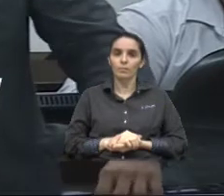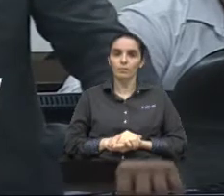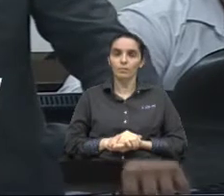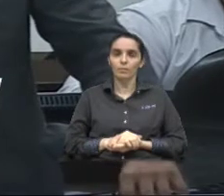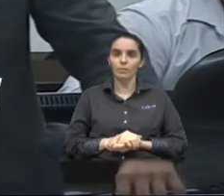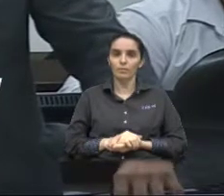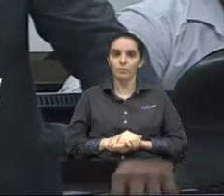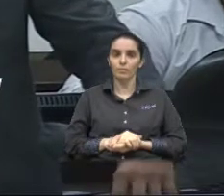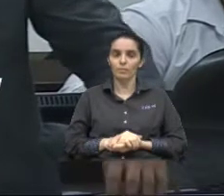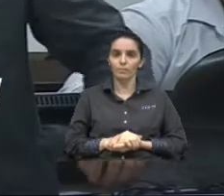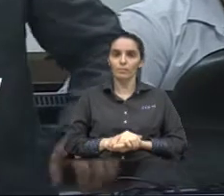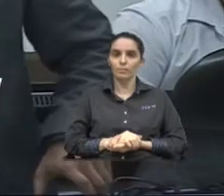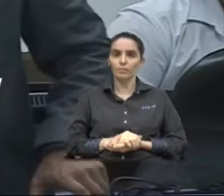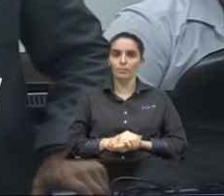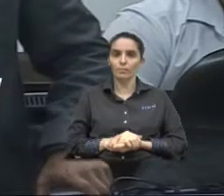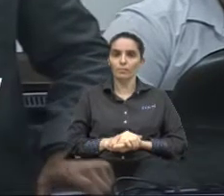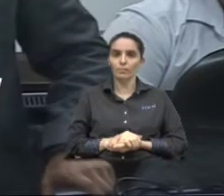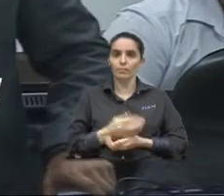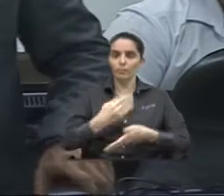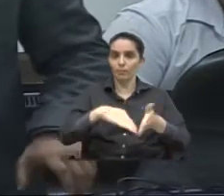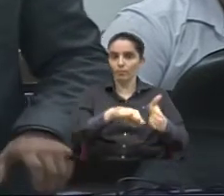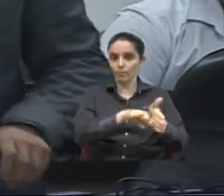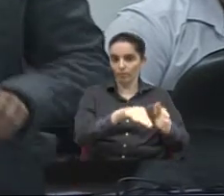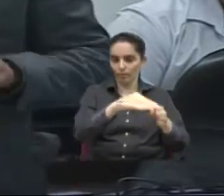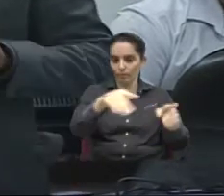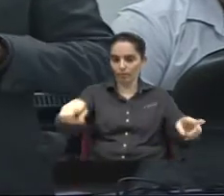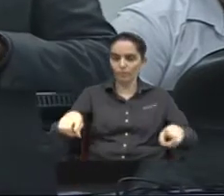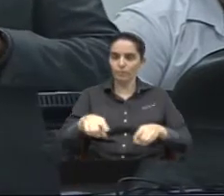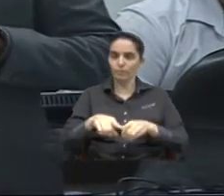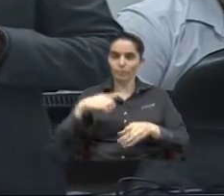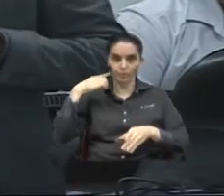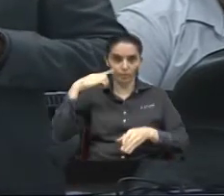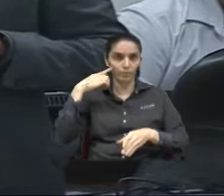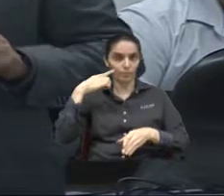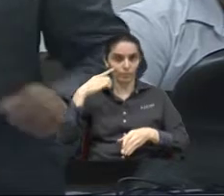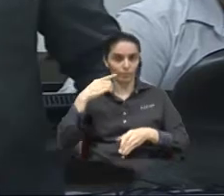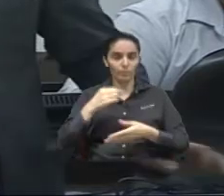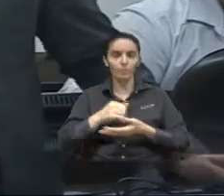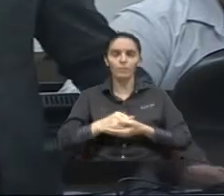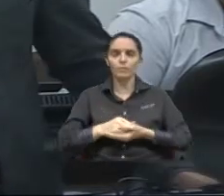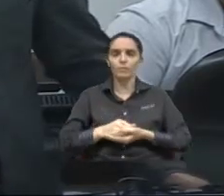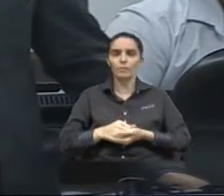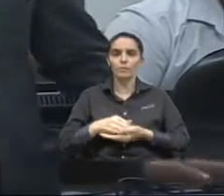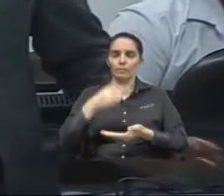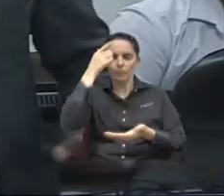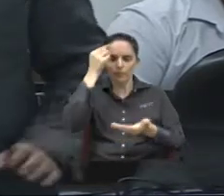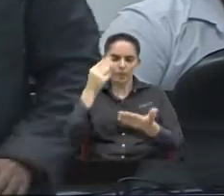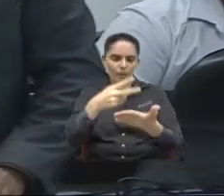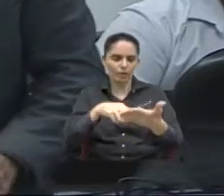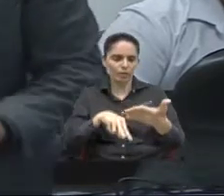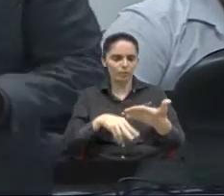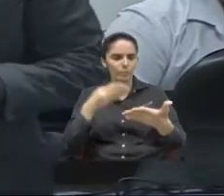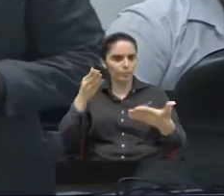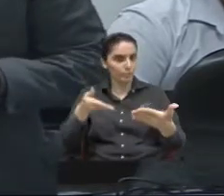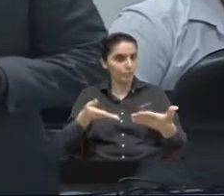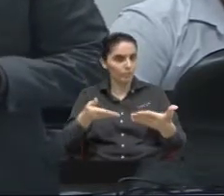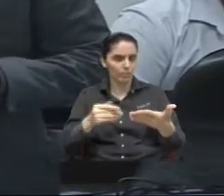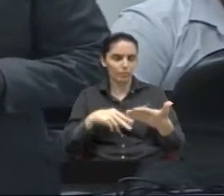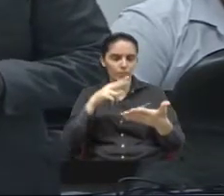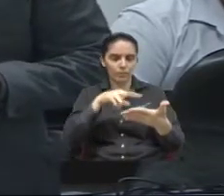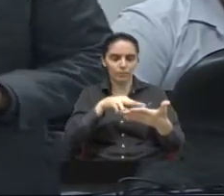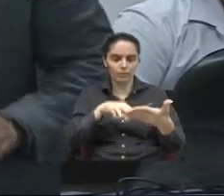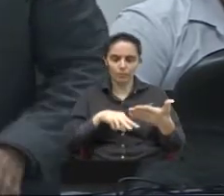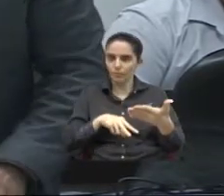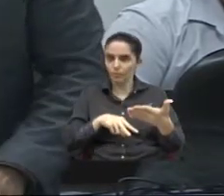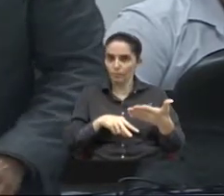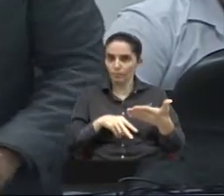recentemente chegou ao meu escritório um caso, e tendo chegado em minhas mãos, no dia de hoje,